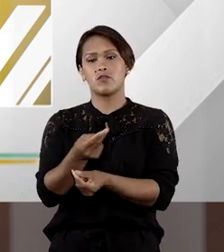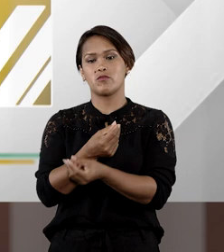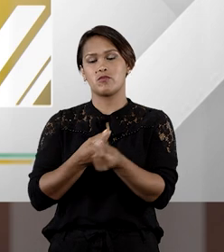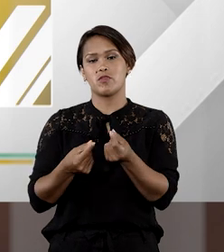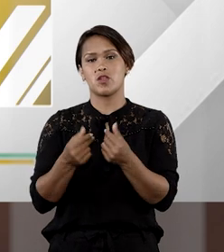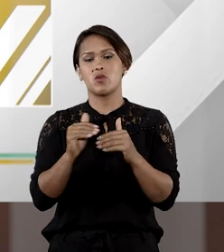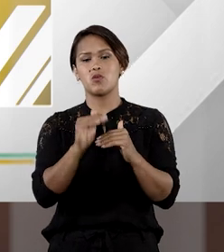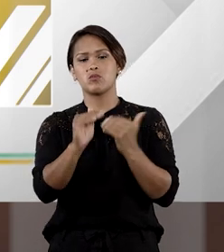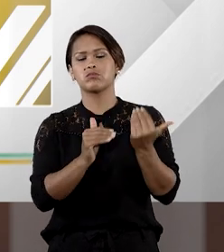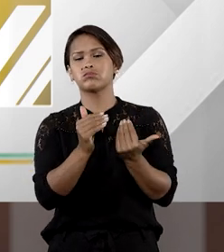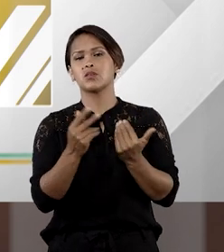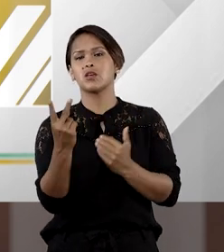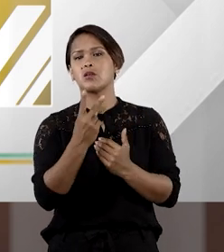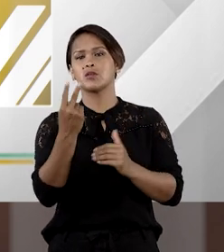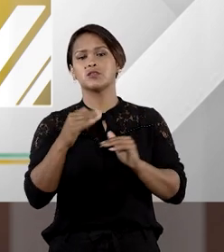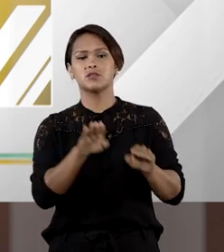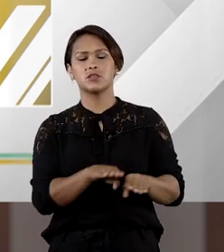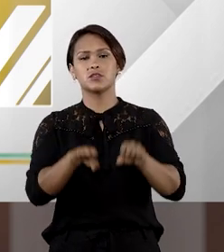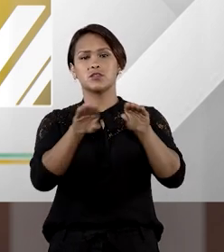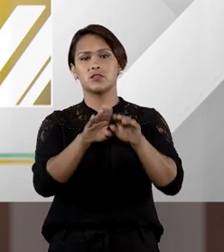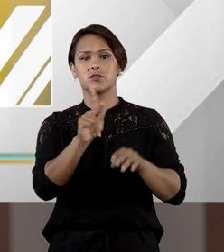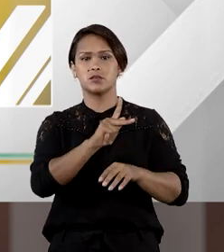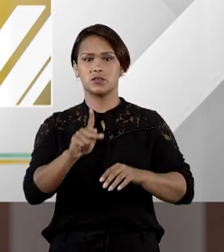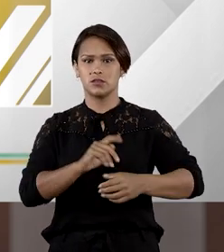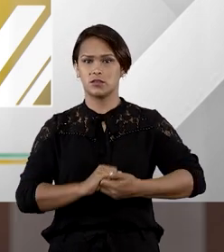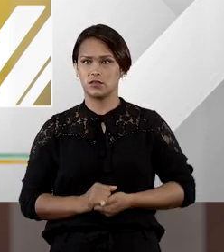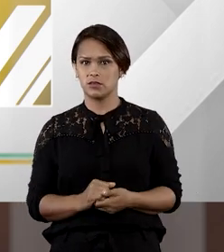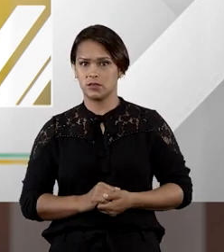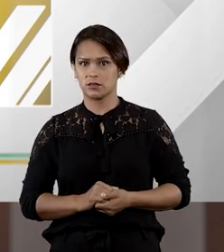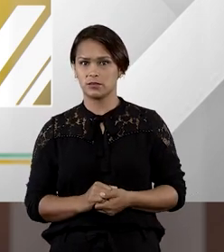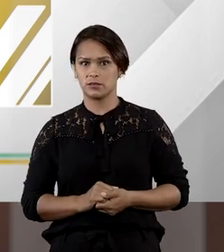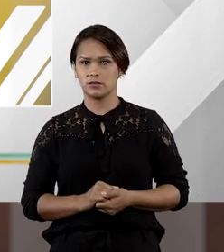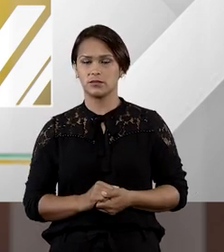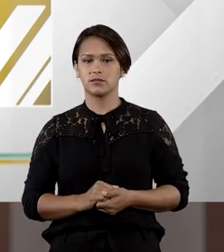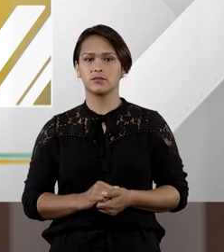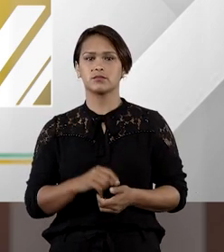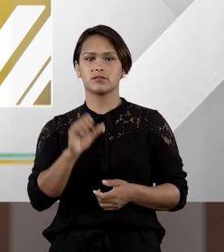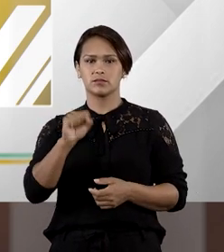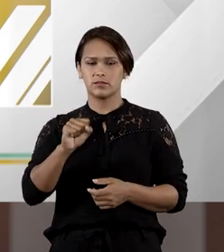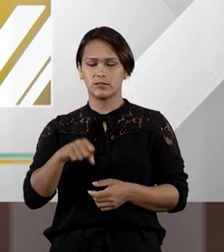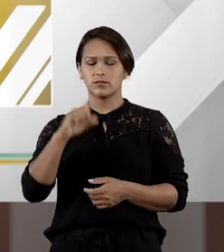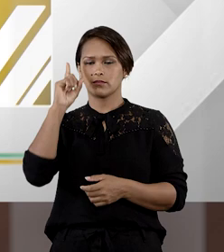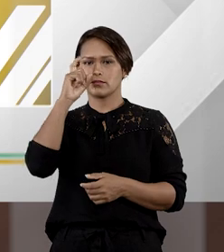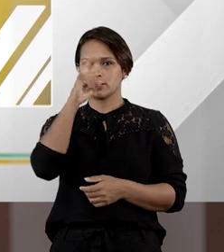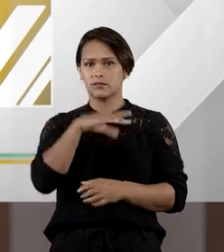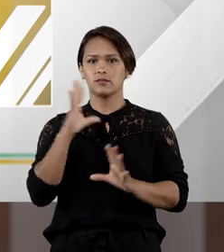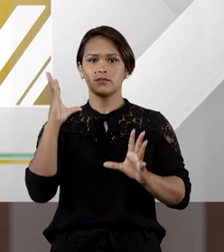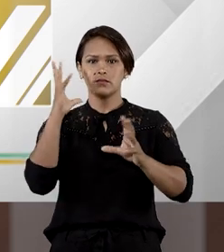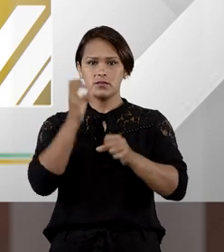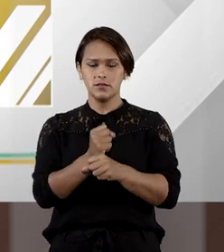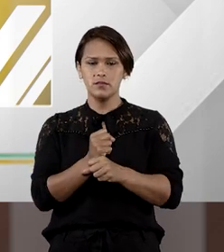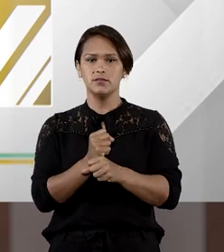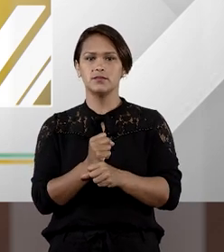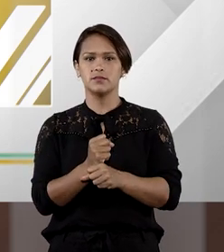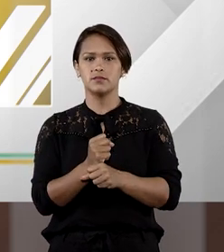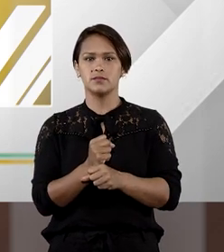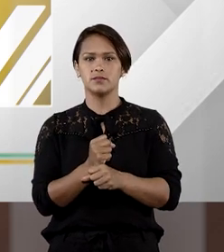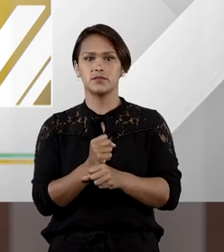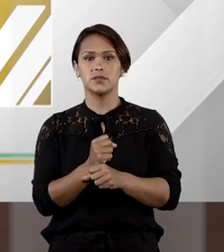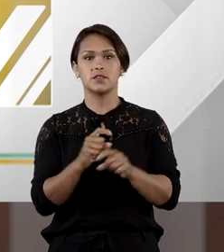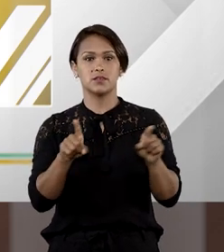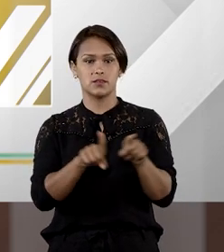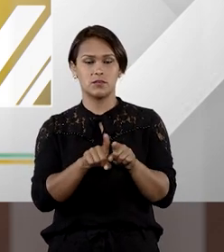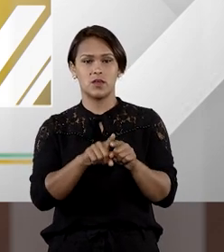são estabelecidos os valores nesses casos, professora Fernanda? Aí nós temos dificuldades concretas e muitas vezes existe